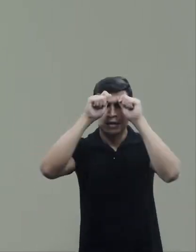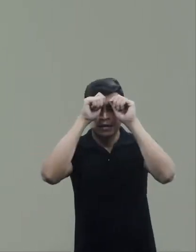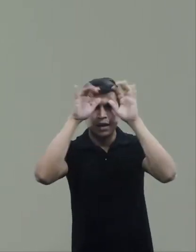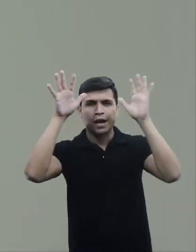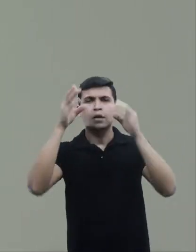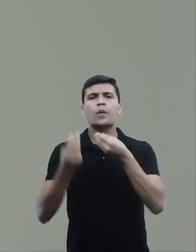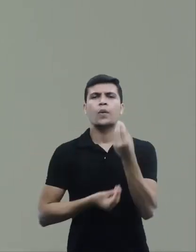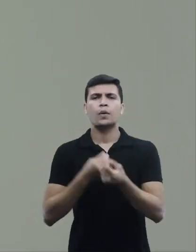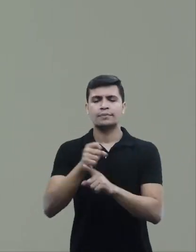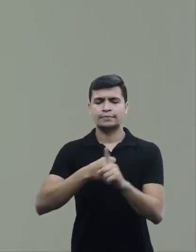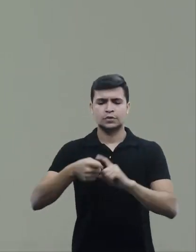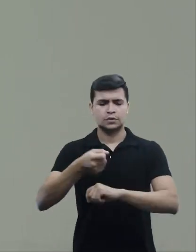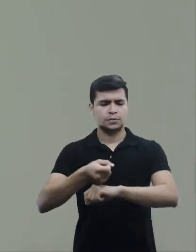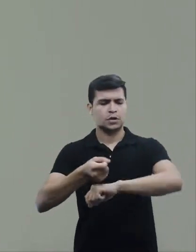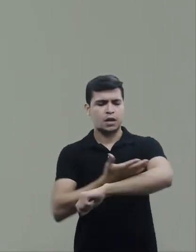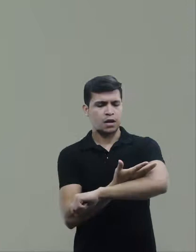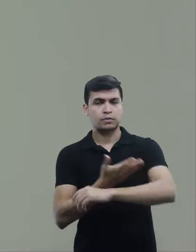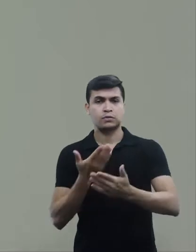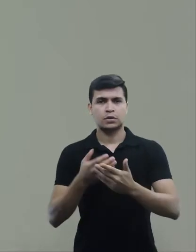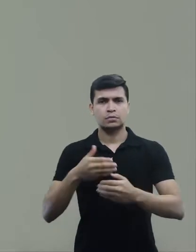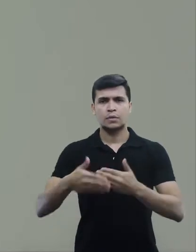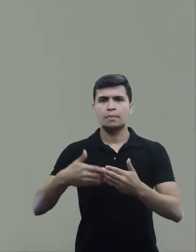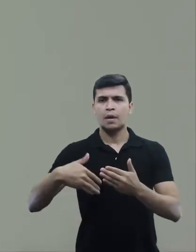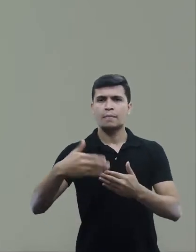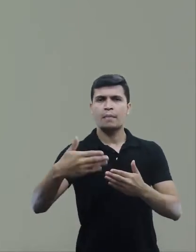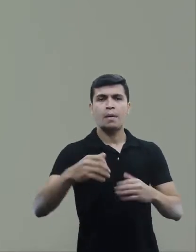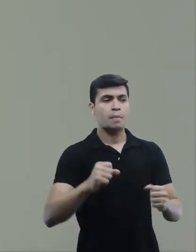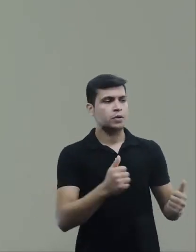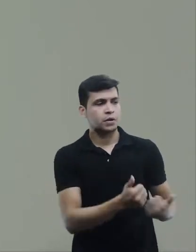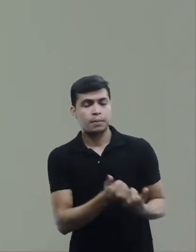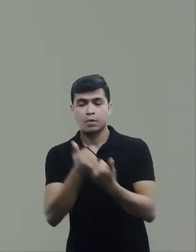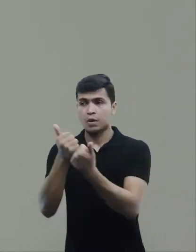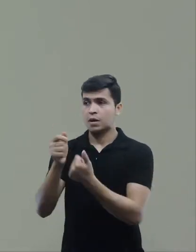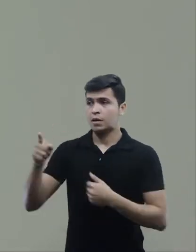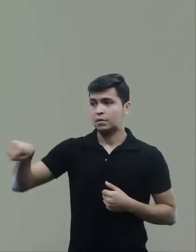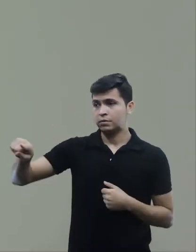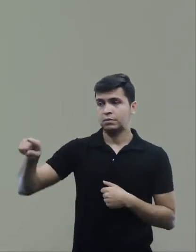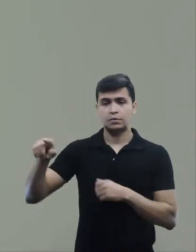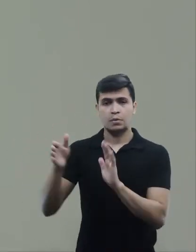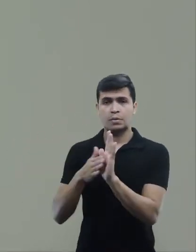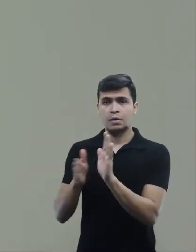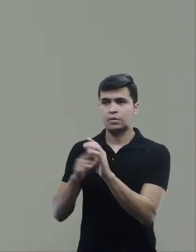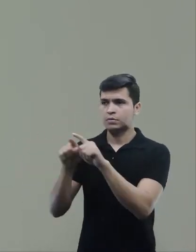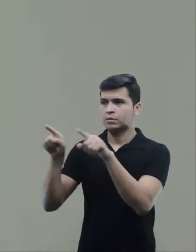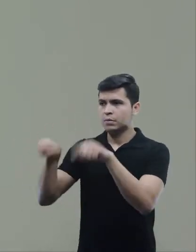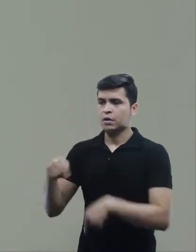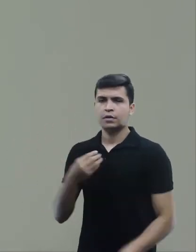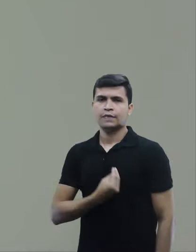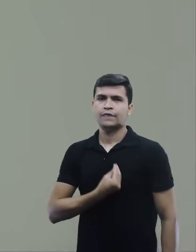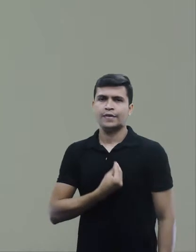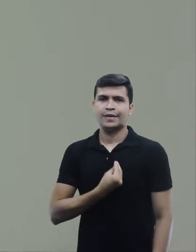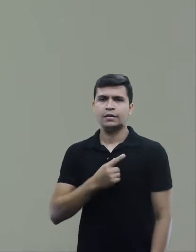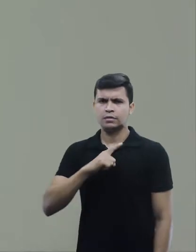competências socioemocionais a serem trabalhadas ao longo do ano pode apoiá-los em seus planos descritos nos projetos de